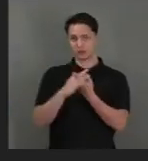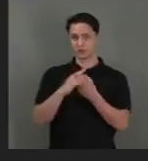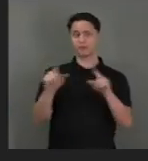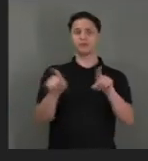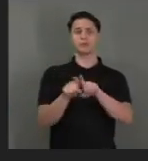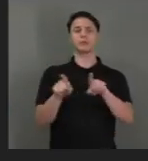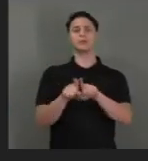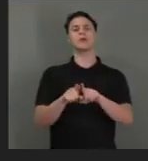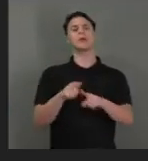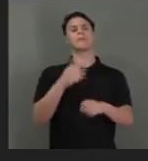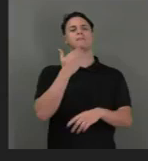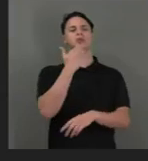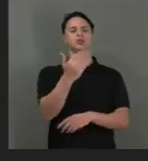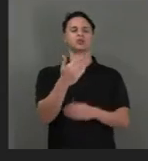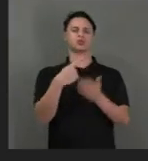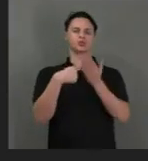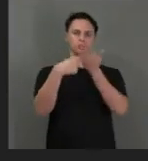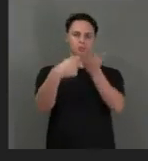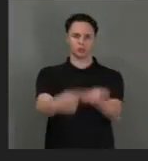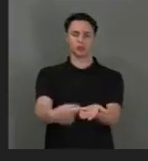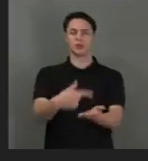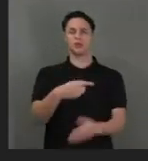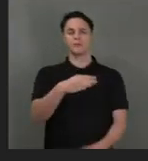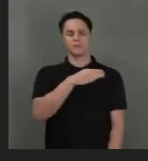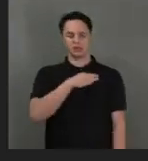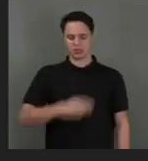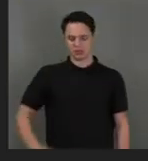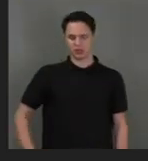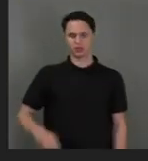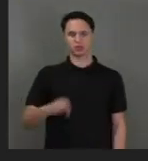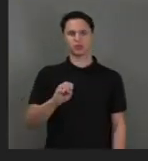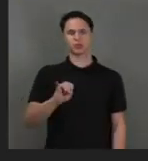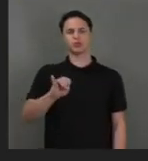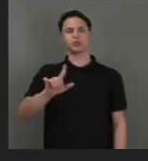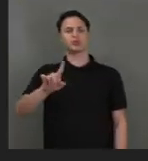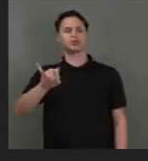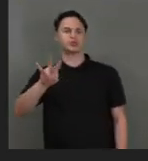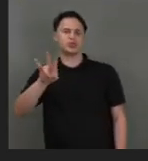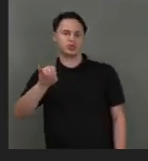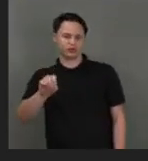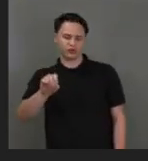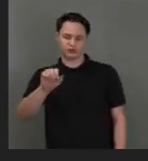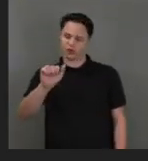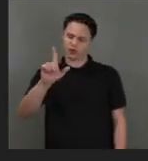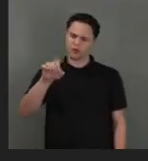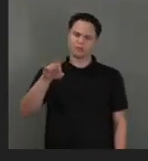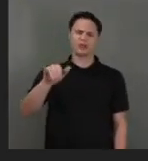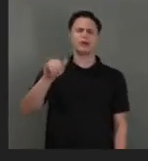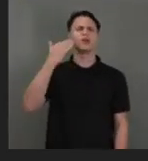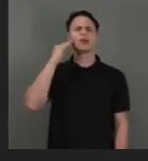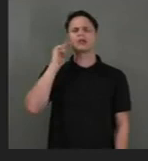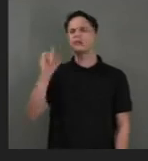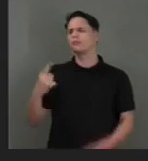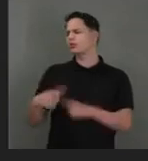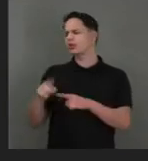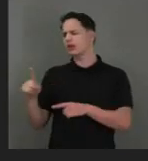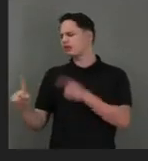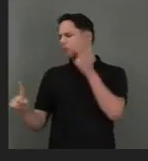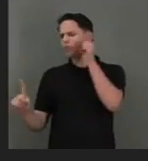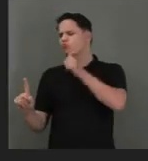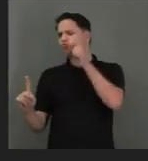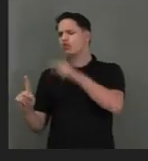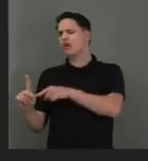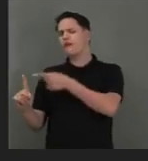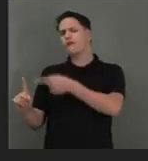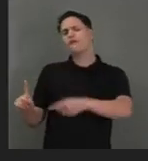o convite para o ministro Silvio Almeida, para entender o que essa senhora estava fazendo no Ministério dos